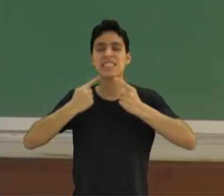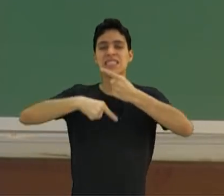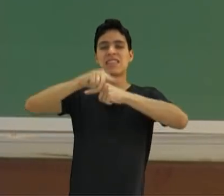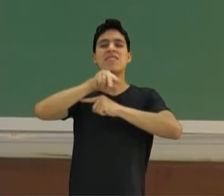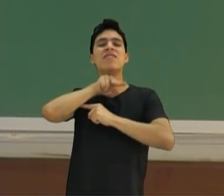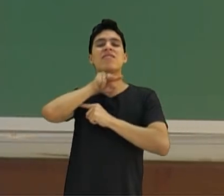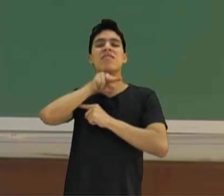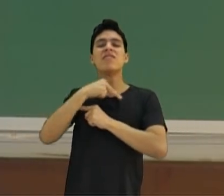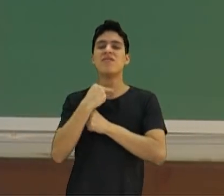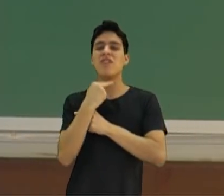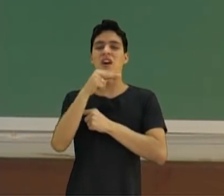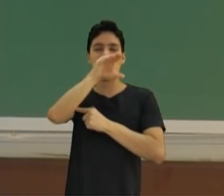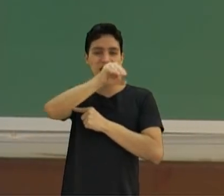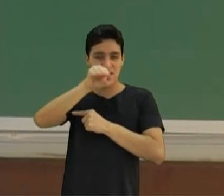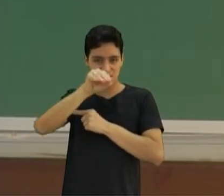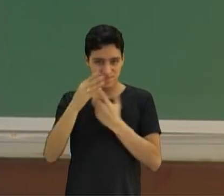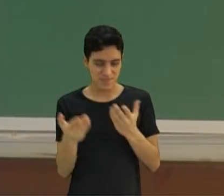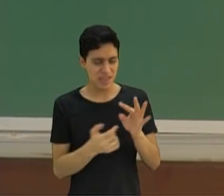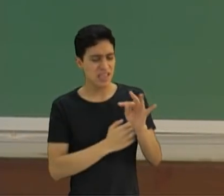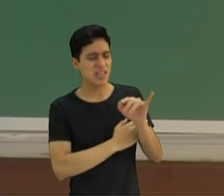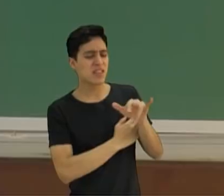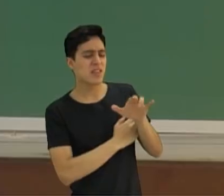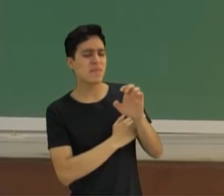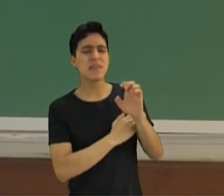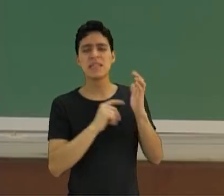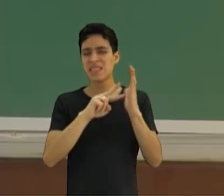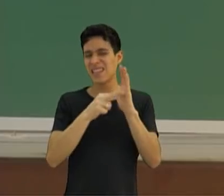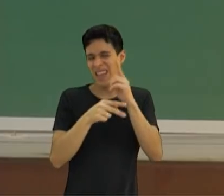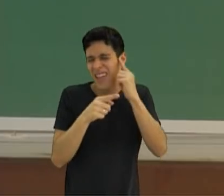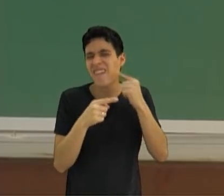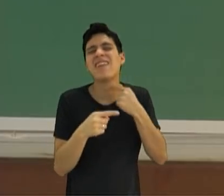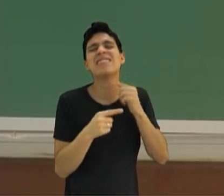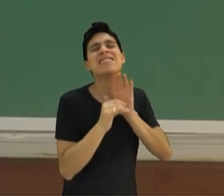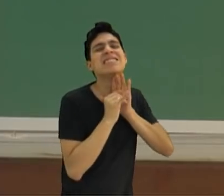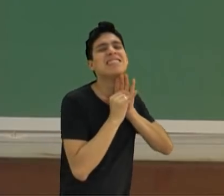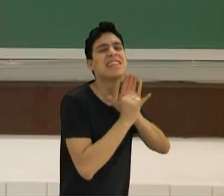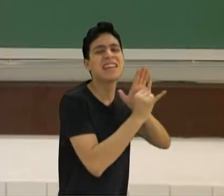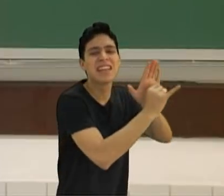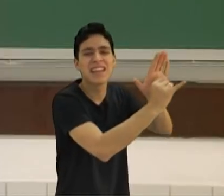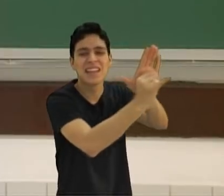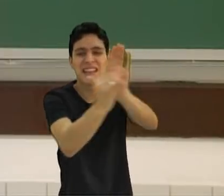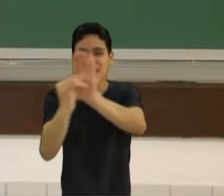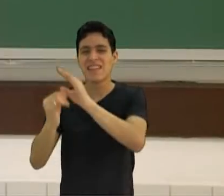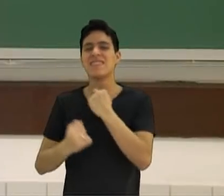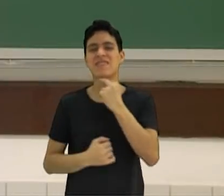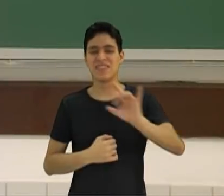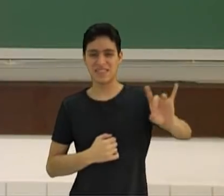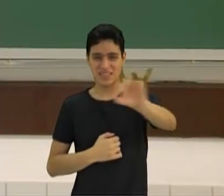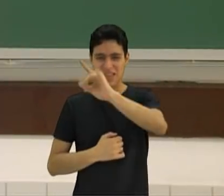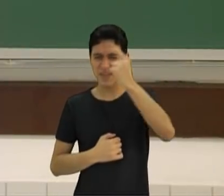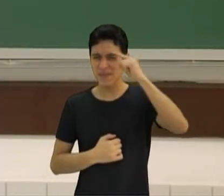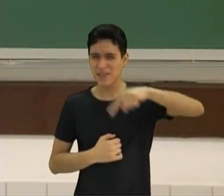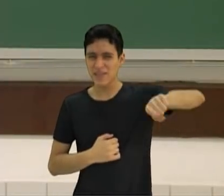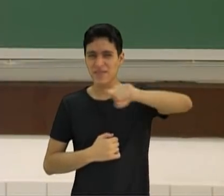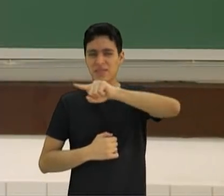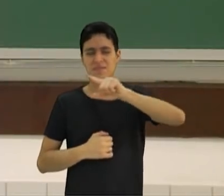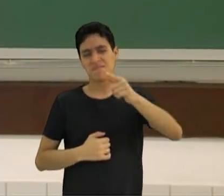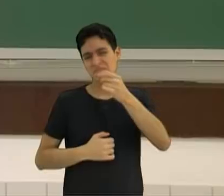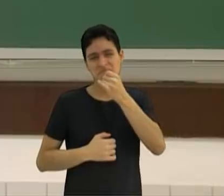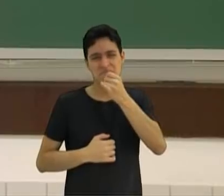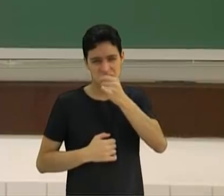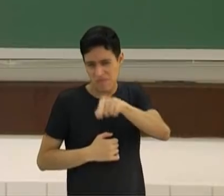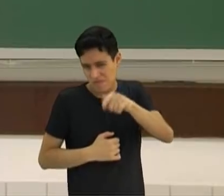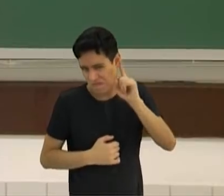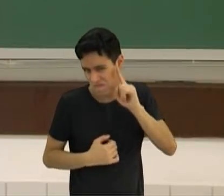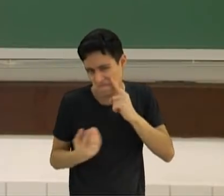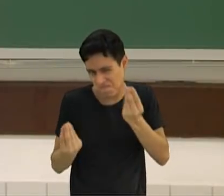timbre? O timbre é a identidade da voz de cada um. Pensa lá que você está de olhos fechados lá no seu quarto